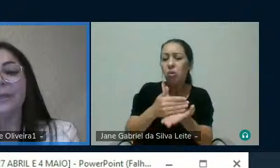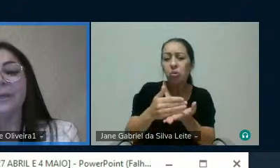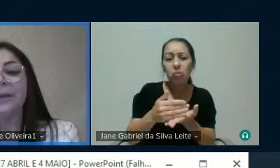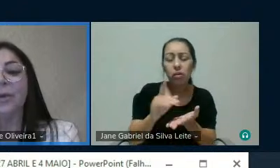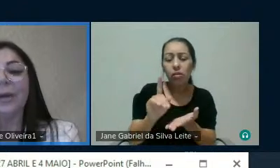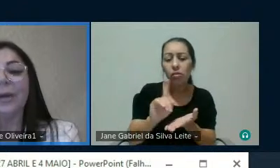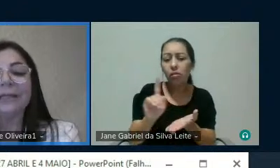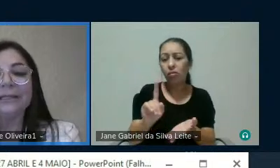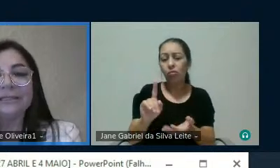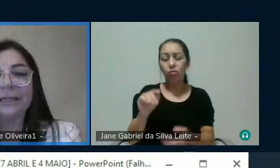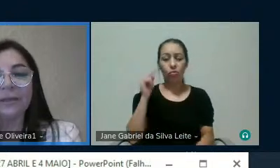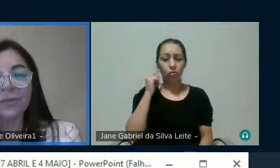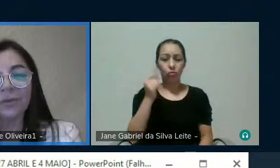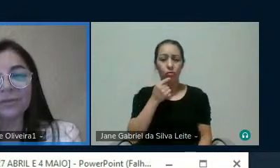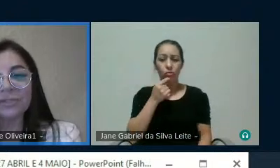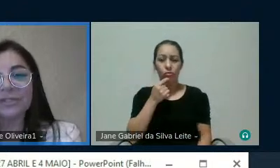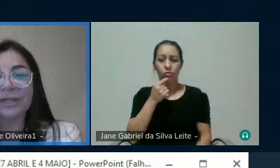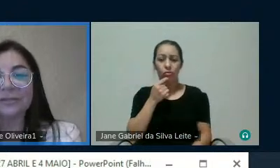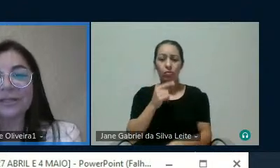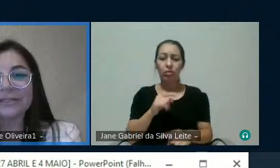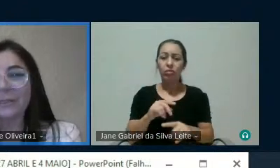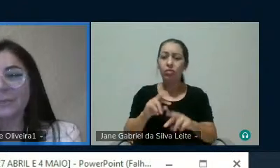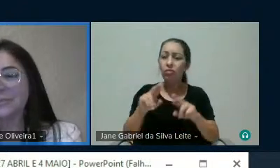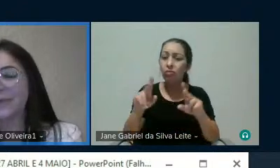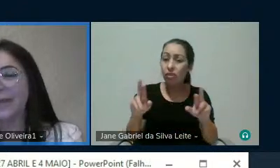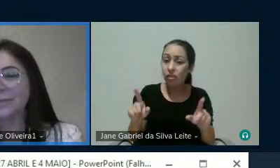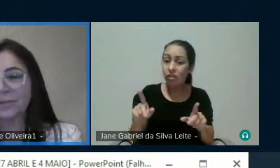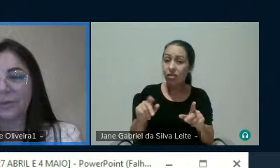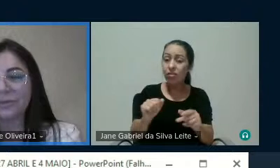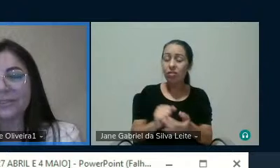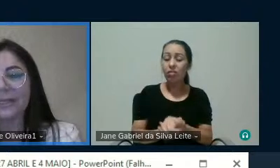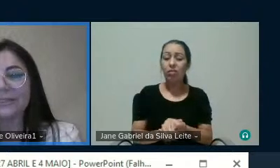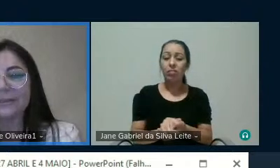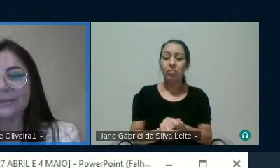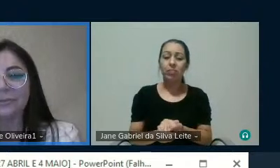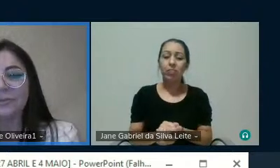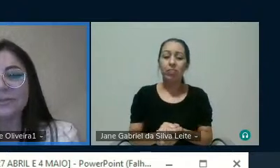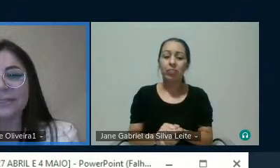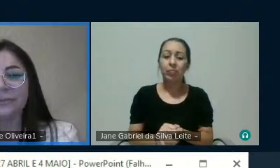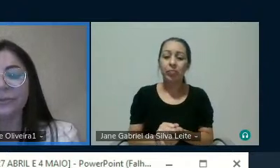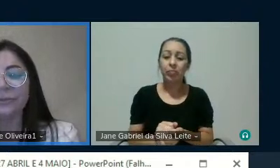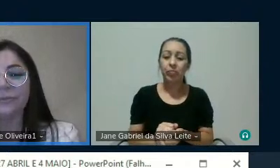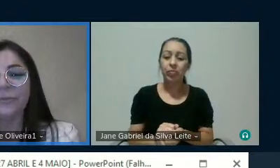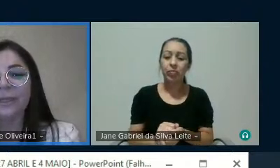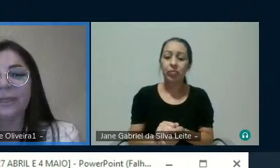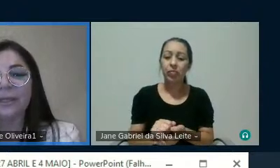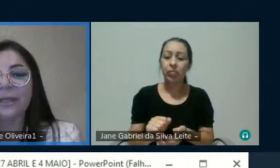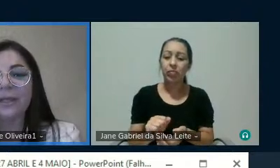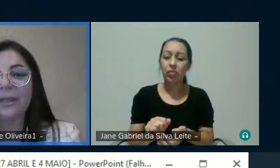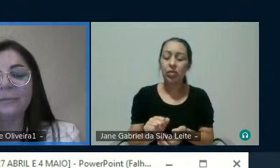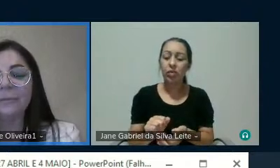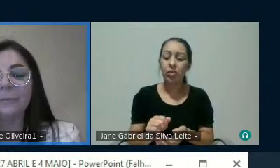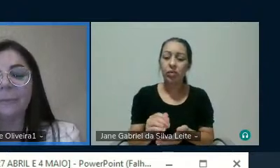Príncipe, o Alienista, né, que é um conto de Machado de Assis, temos vários contos deles que estão sendo